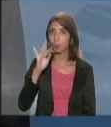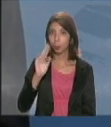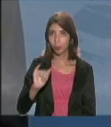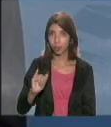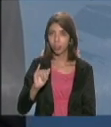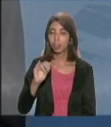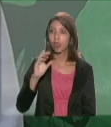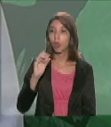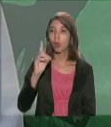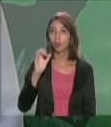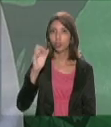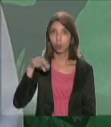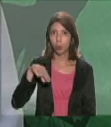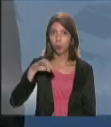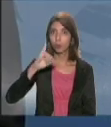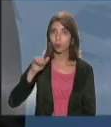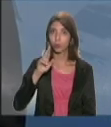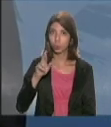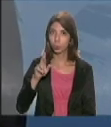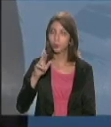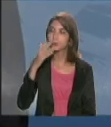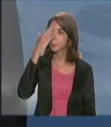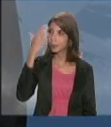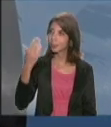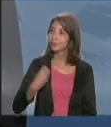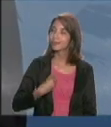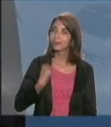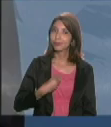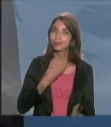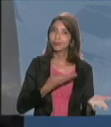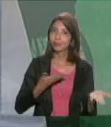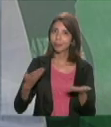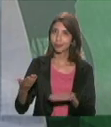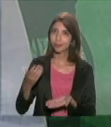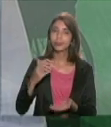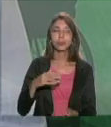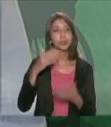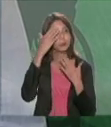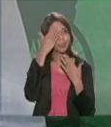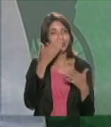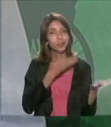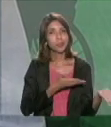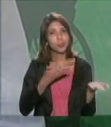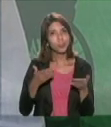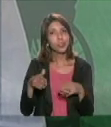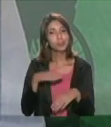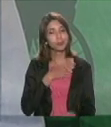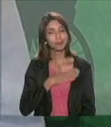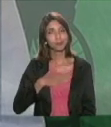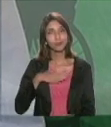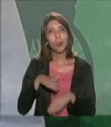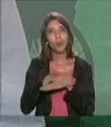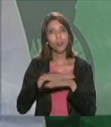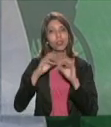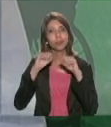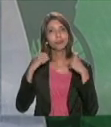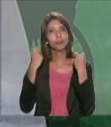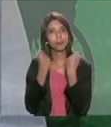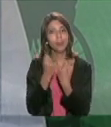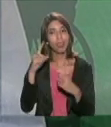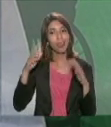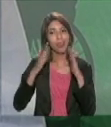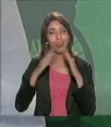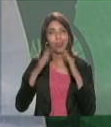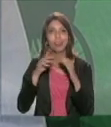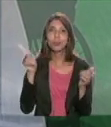Tupi, Odilon Júnior. Odilon, obrigado pela sua presença aqui no Arena. Obrigado, Rui, pelo convite. É sempre um prazer falar do Maracanã, que é a nossa casa,